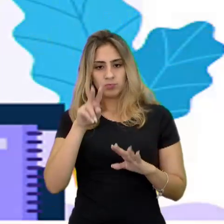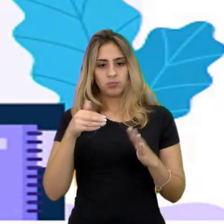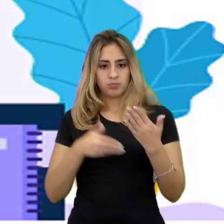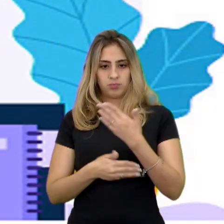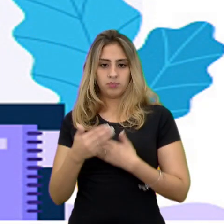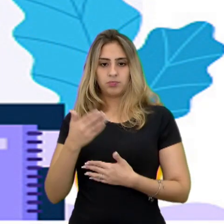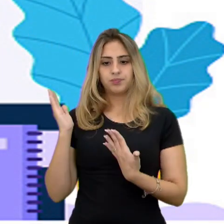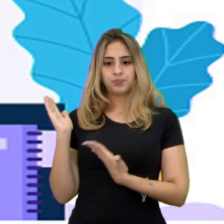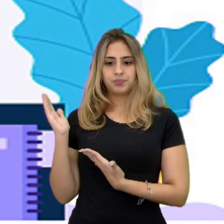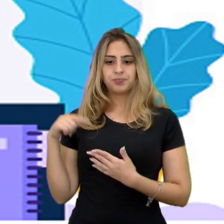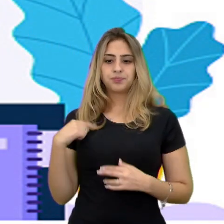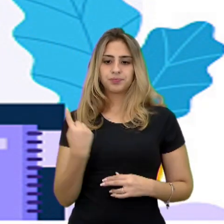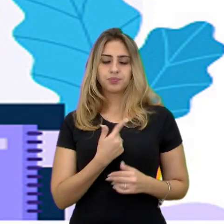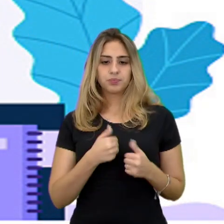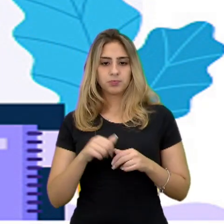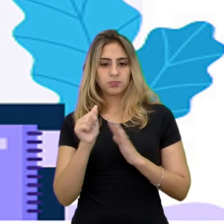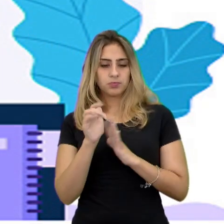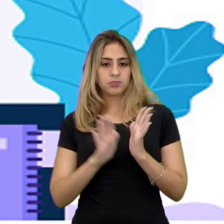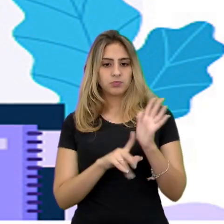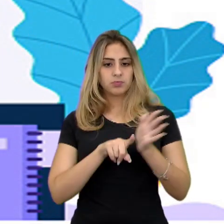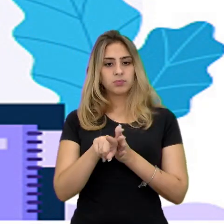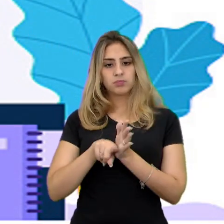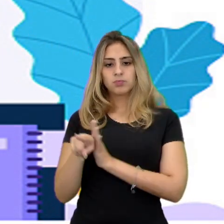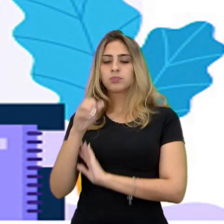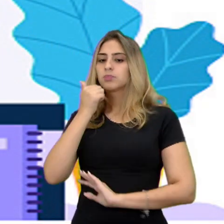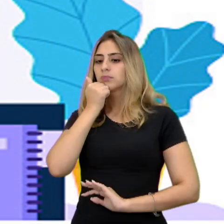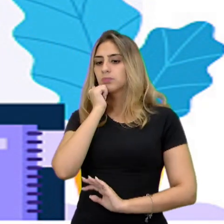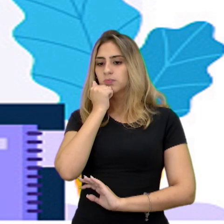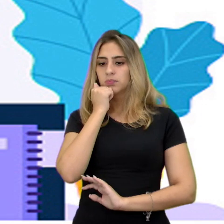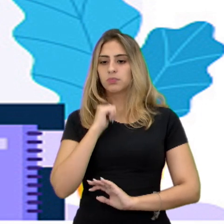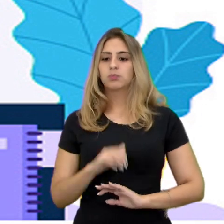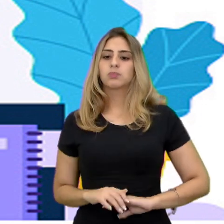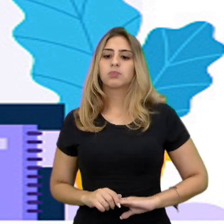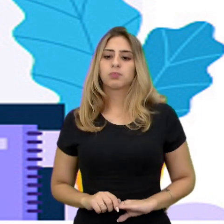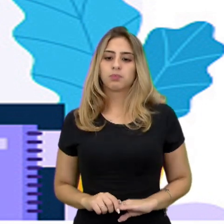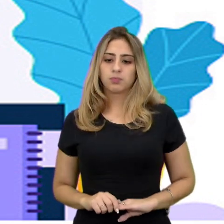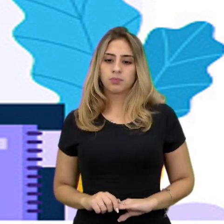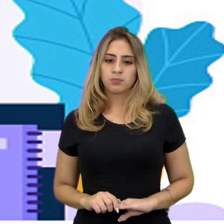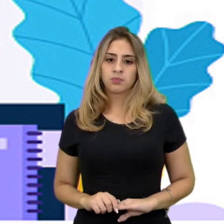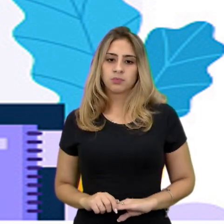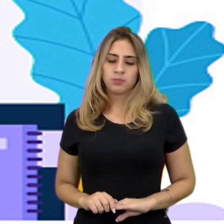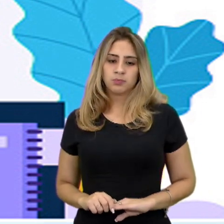tela. Então, estamos em uma atividade de investigação científica, certo?